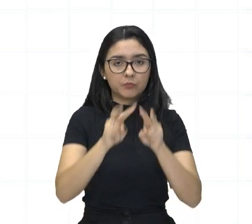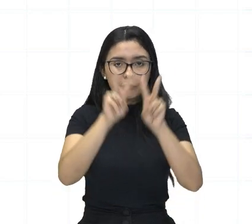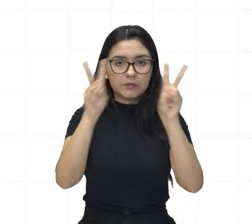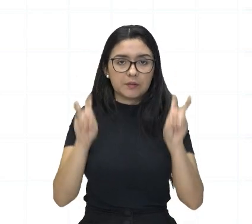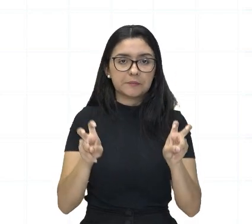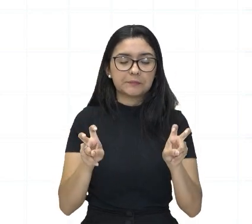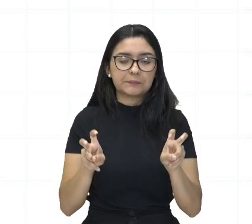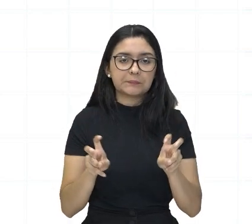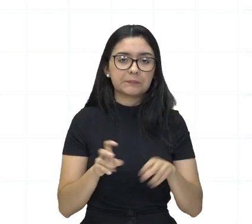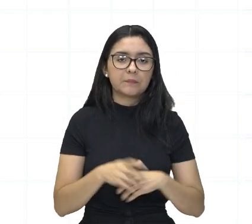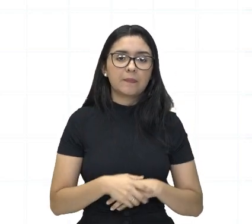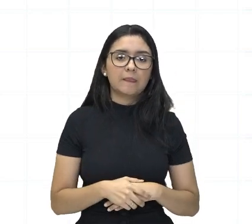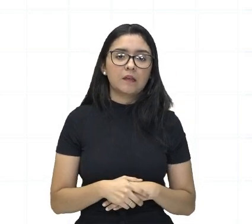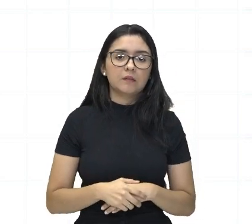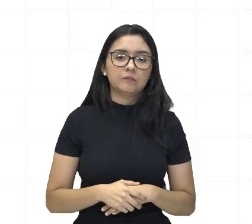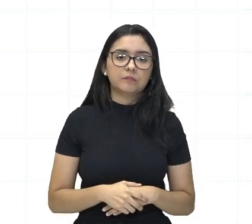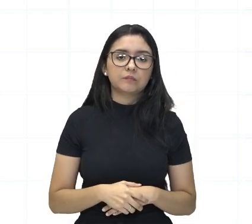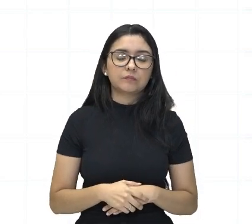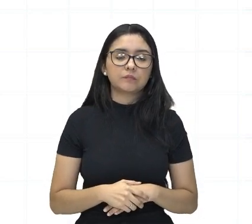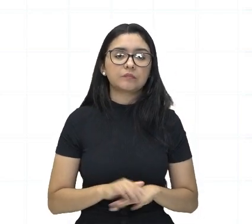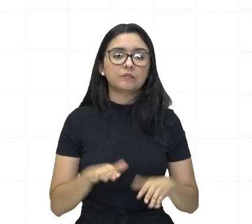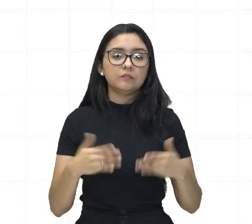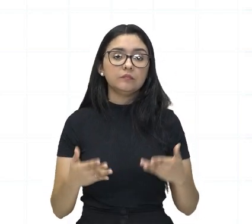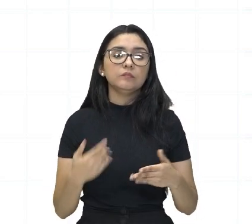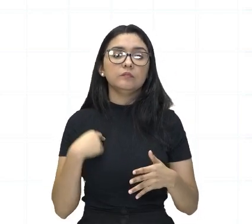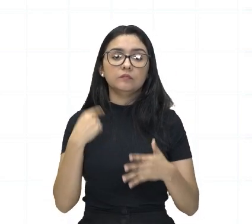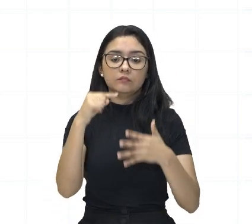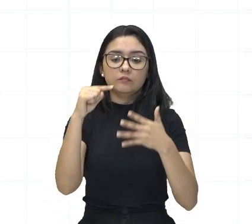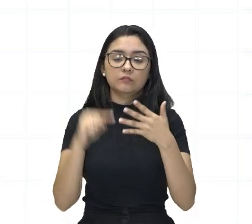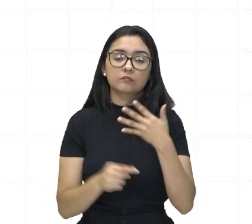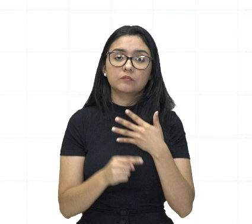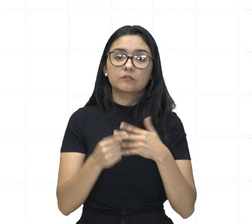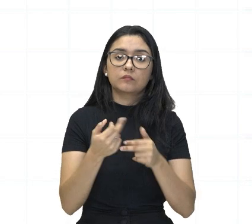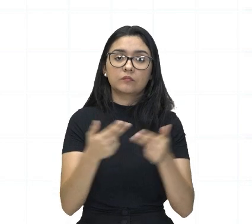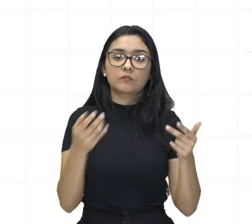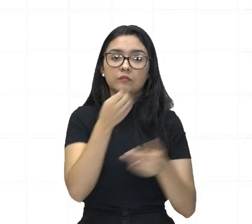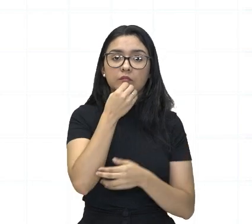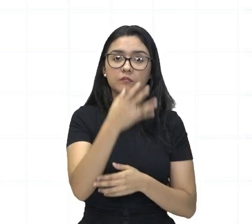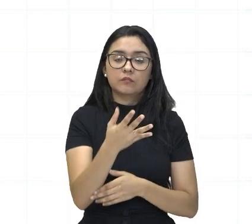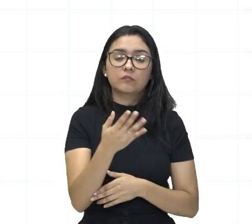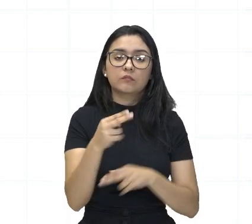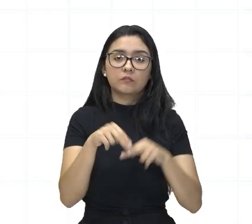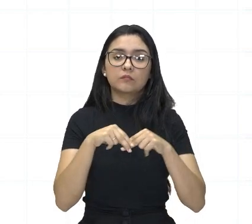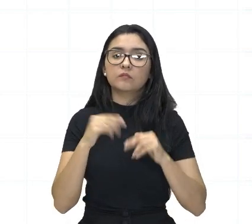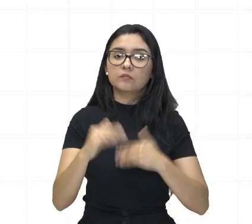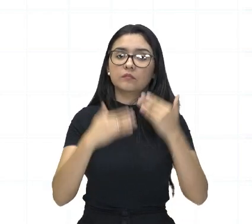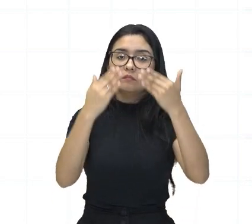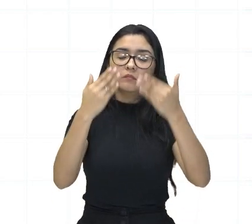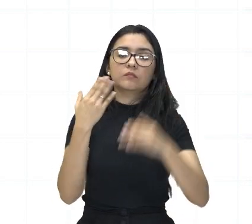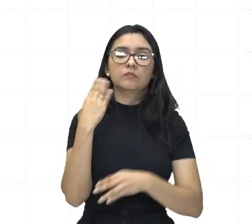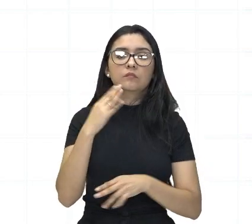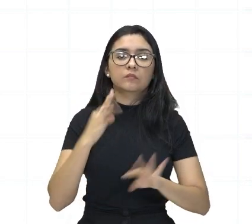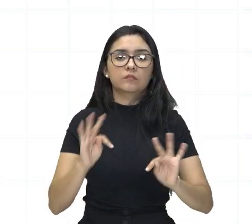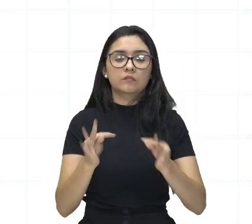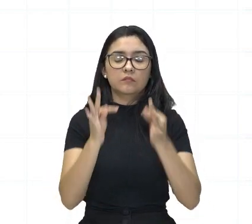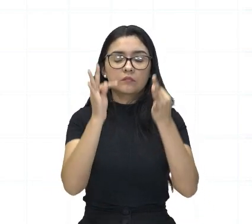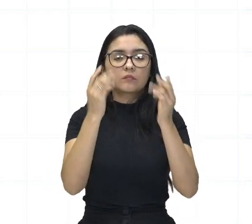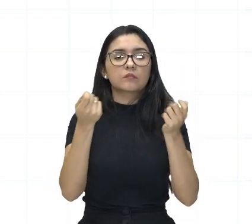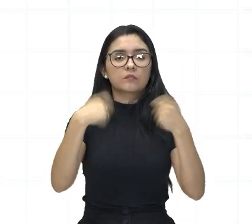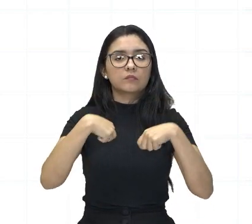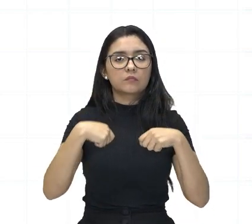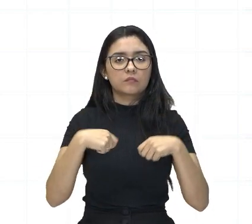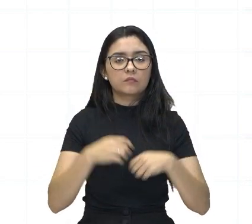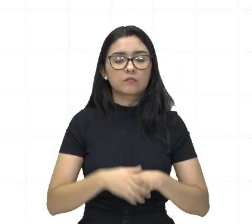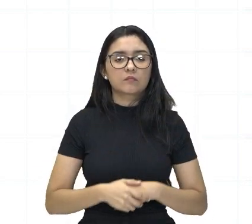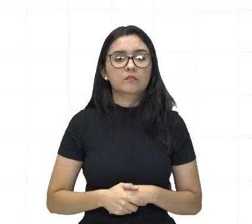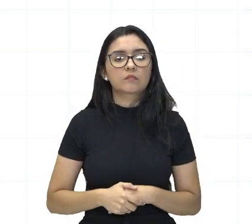exposto, aos benefícios que esses avanços científicos e tecnológicos podem trazer, né, justamente com